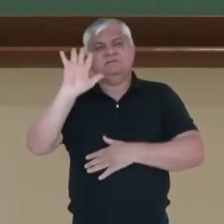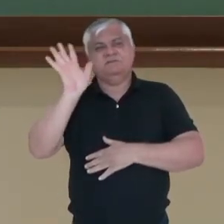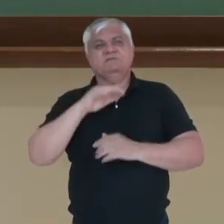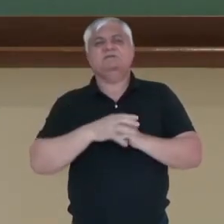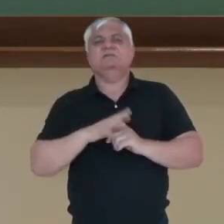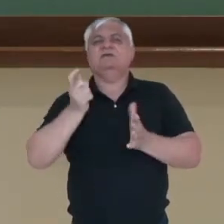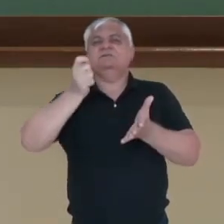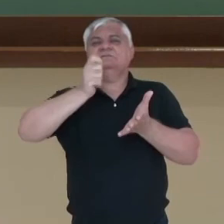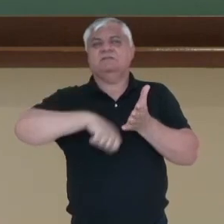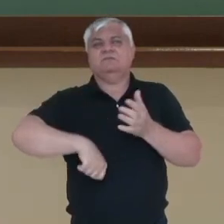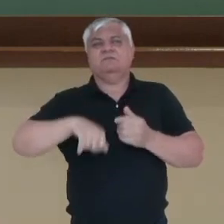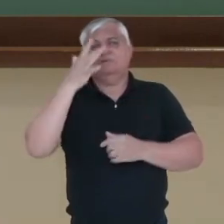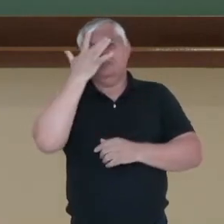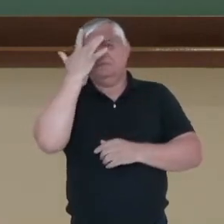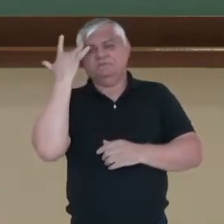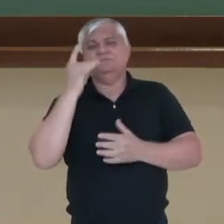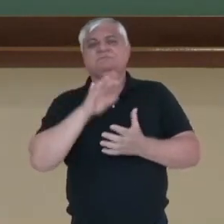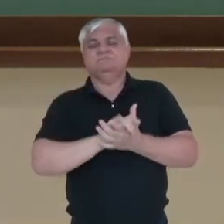lá a assinatura.